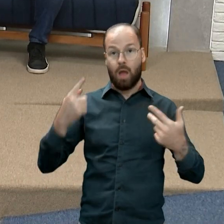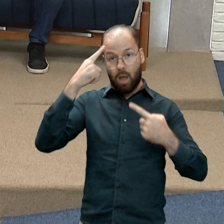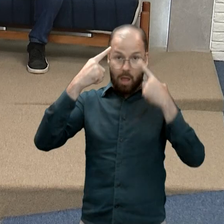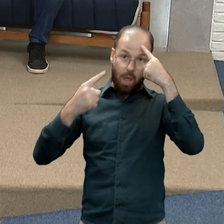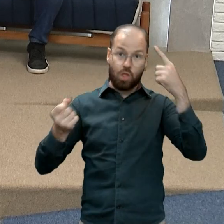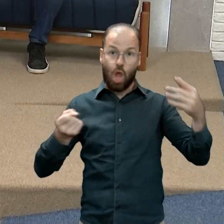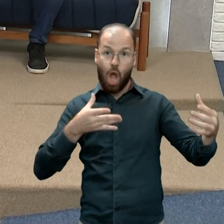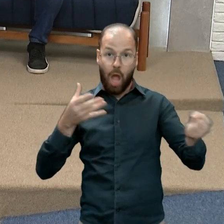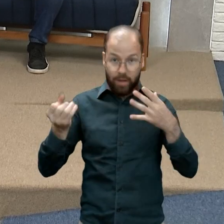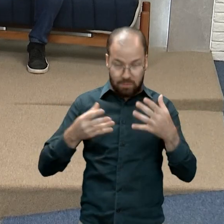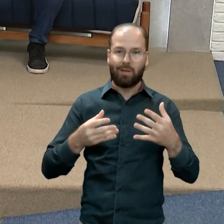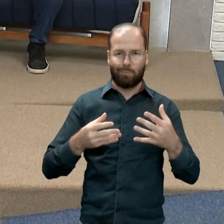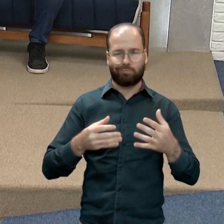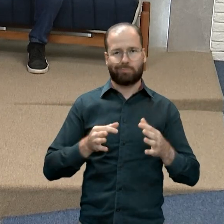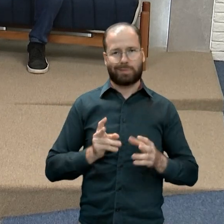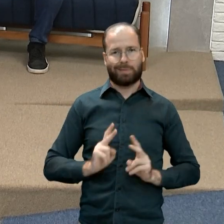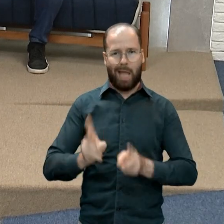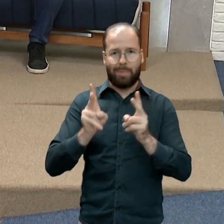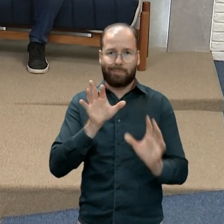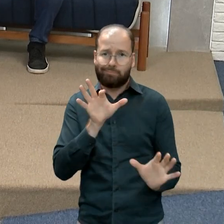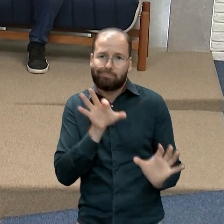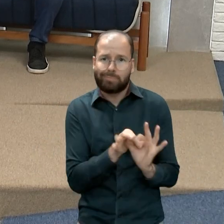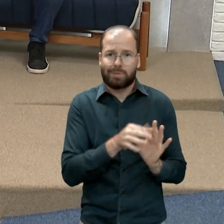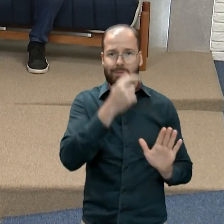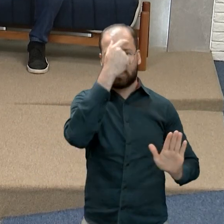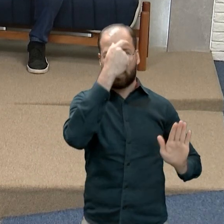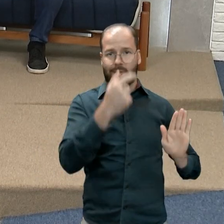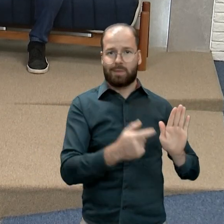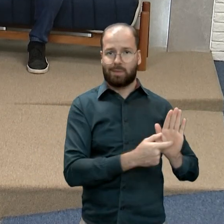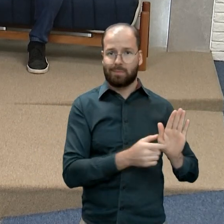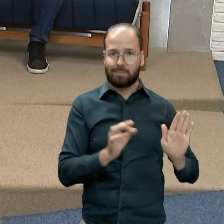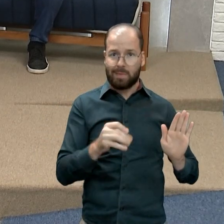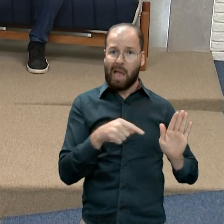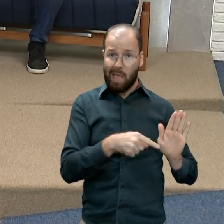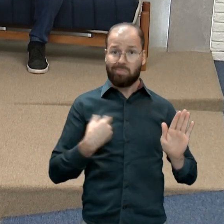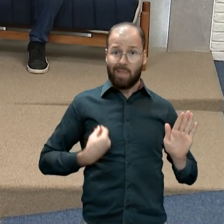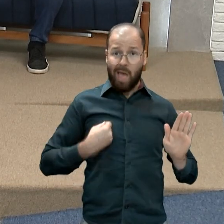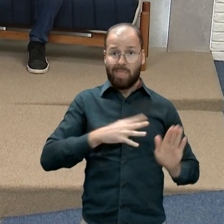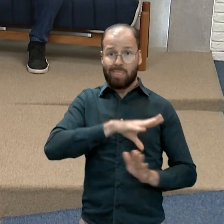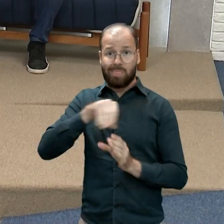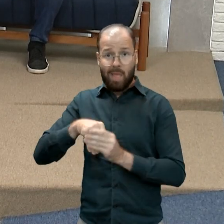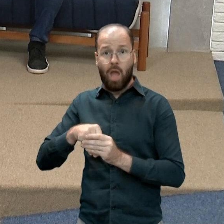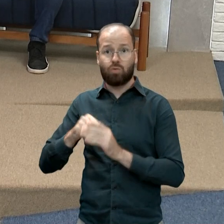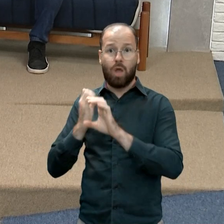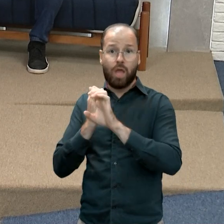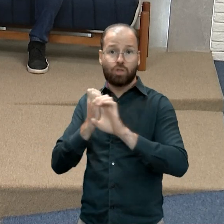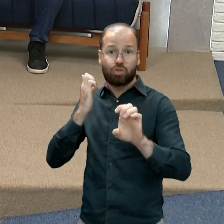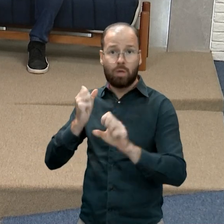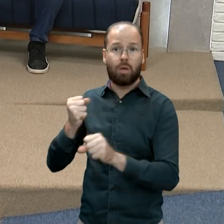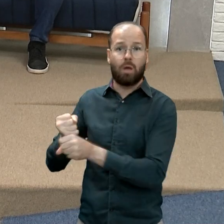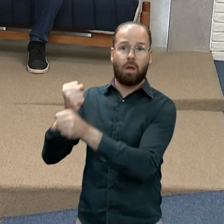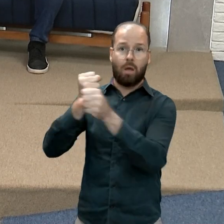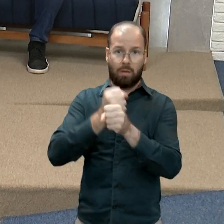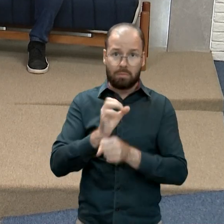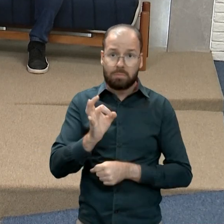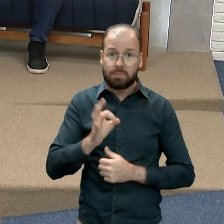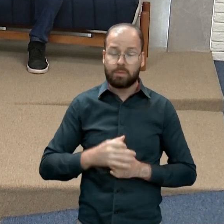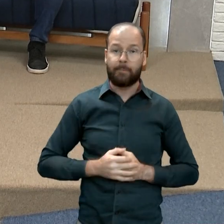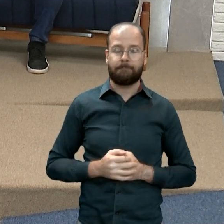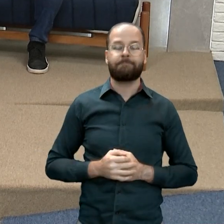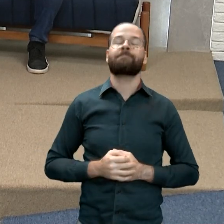já está presente dentro da construção civil, professor? Está presente, assim como um conjunto enorme